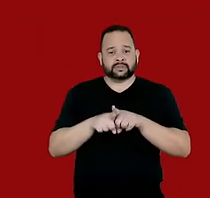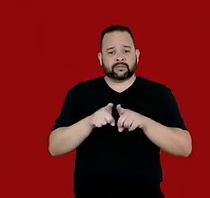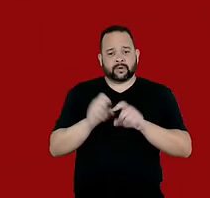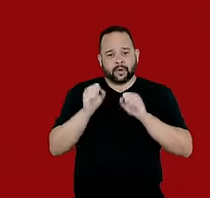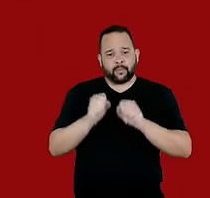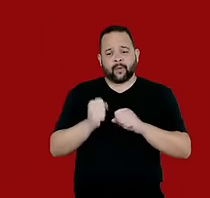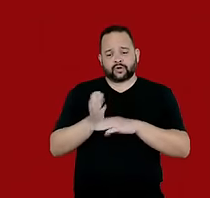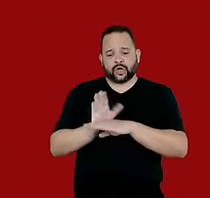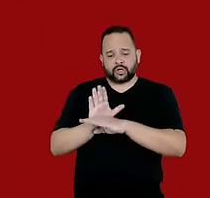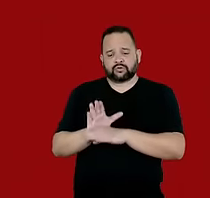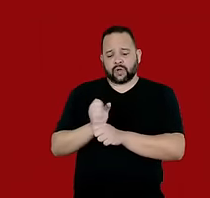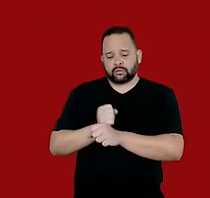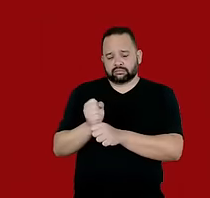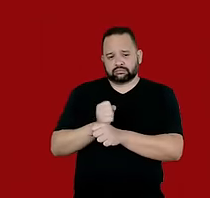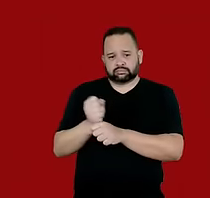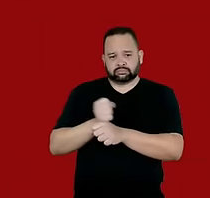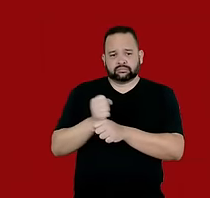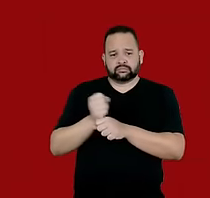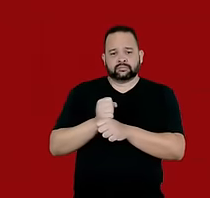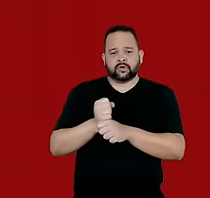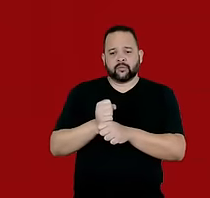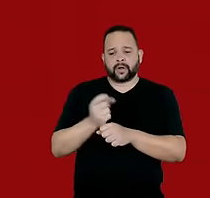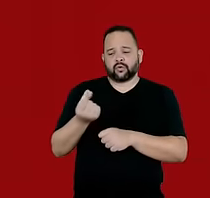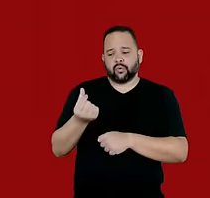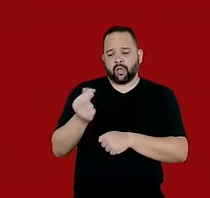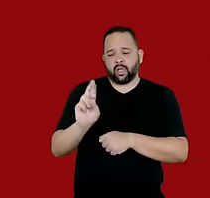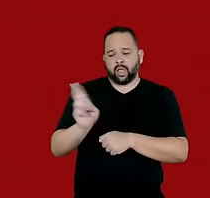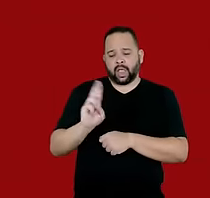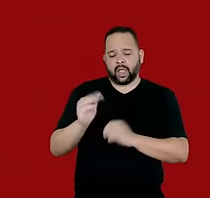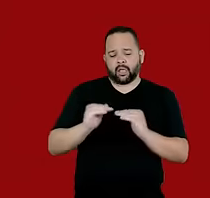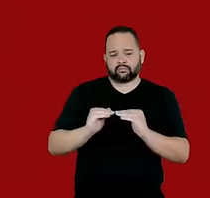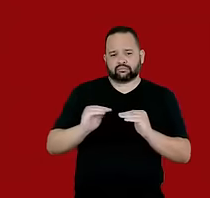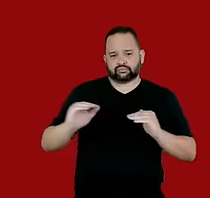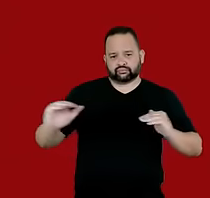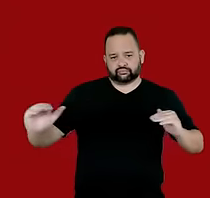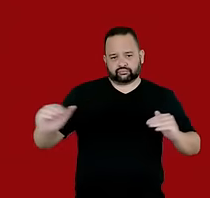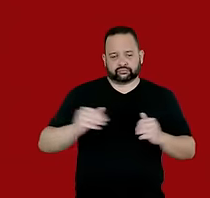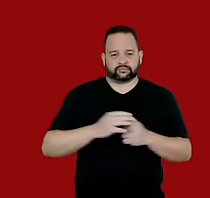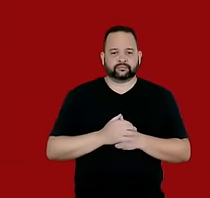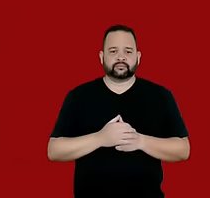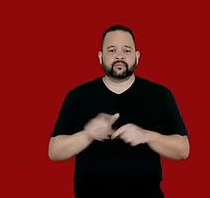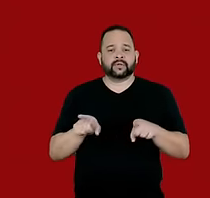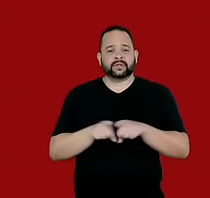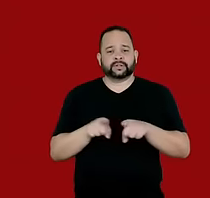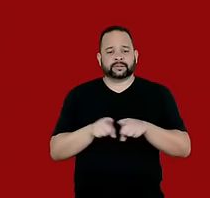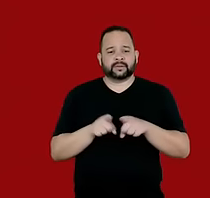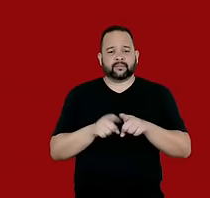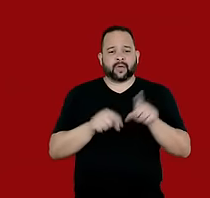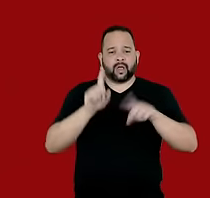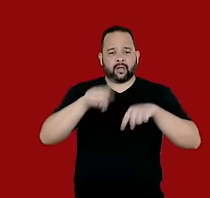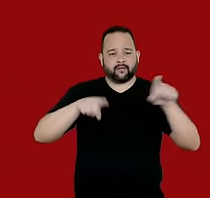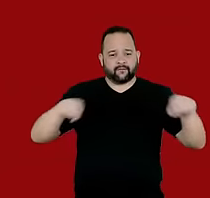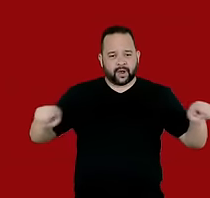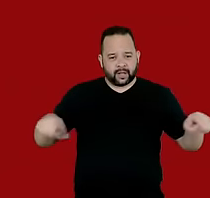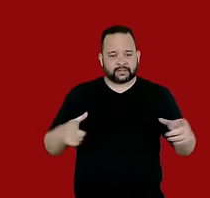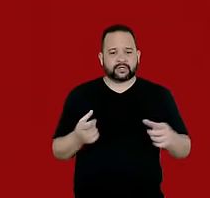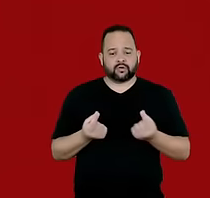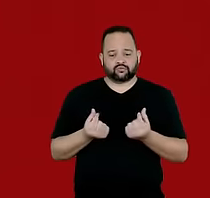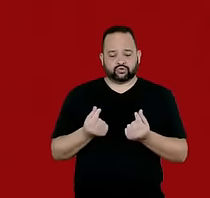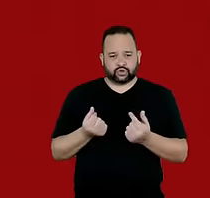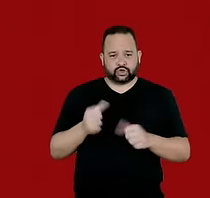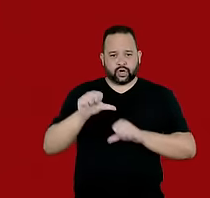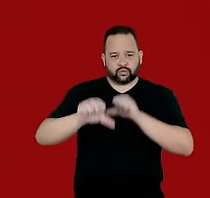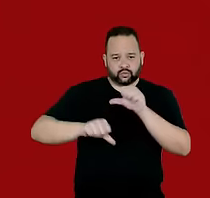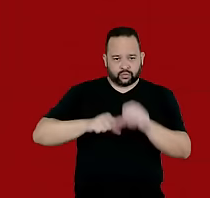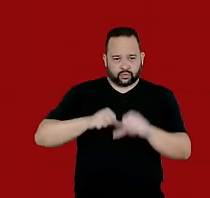baixa na moeda de novo fluxo cambial vou passar aqui um pouquinho mais rápido para falar de crédito crédito a gente tem